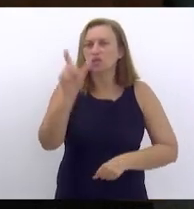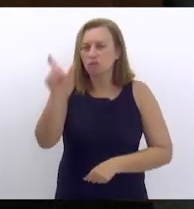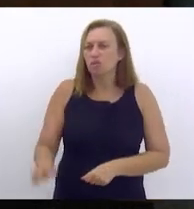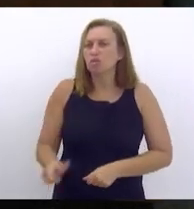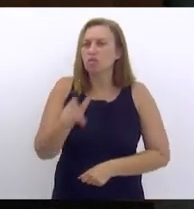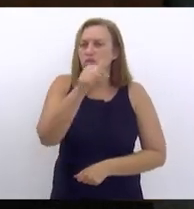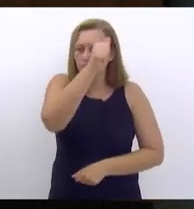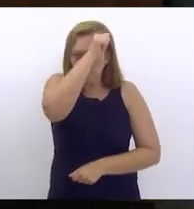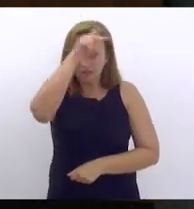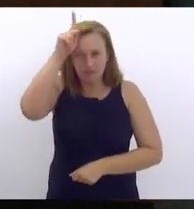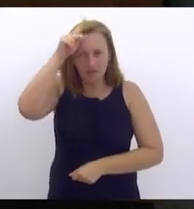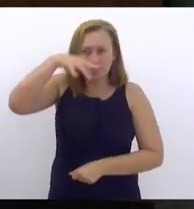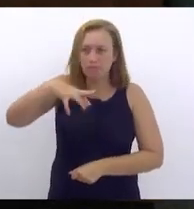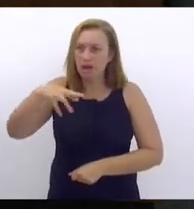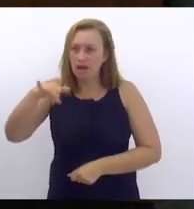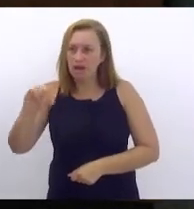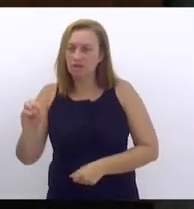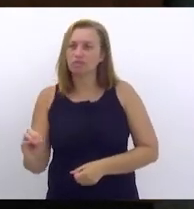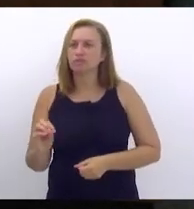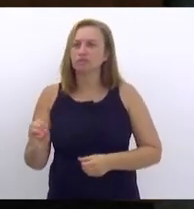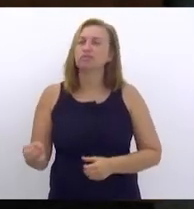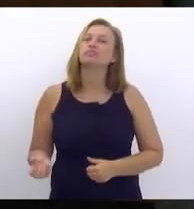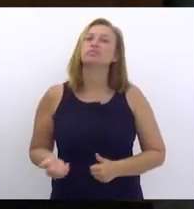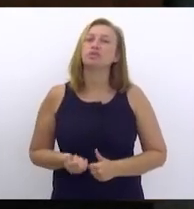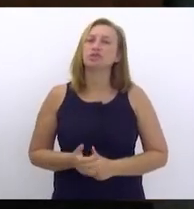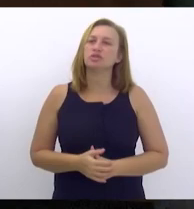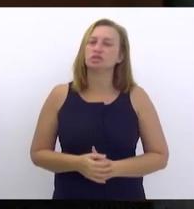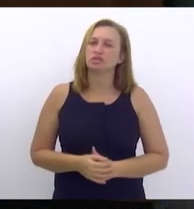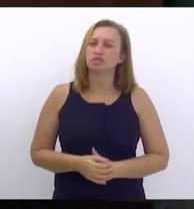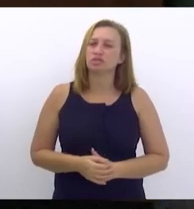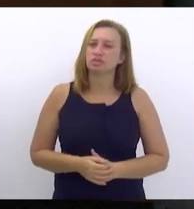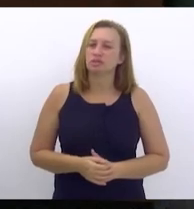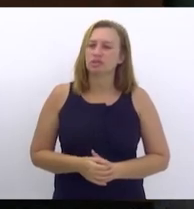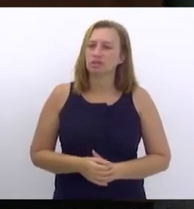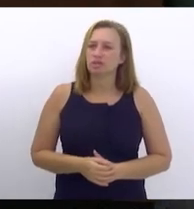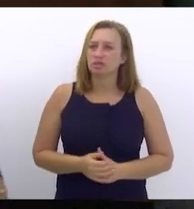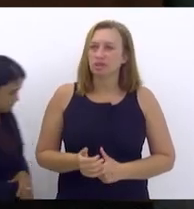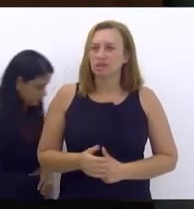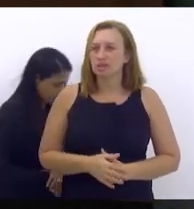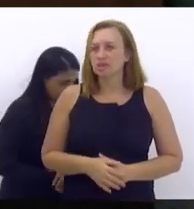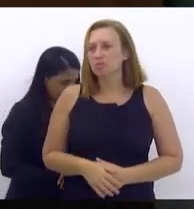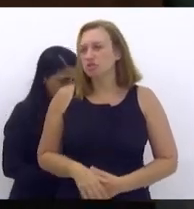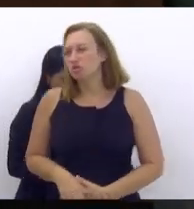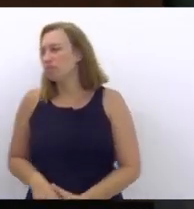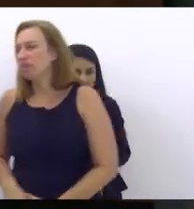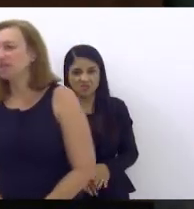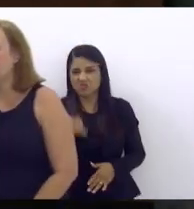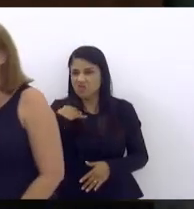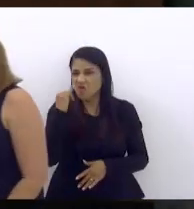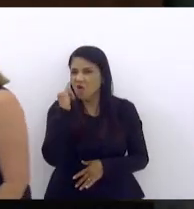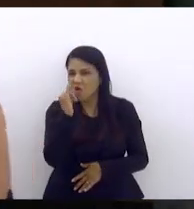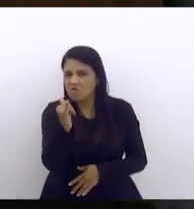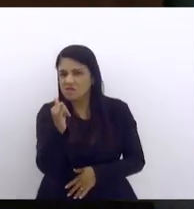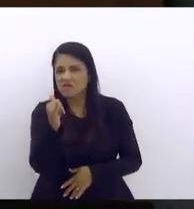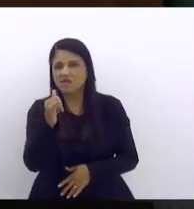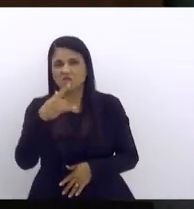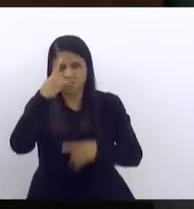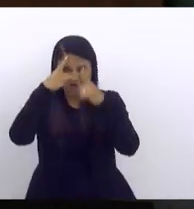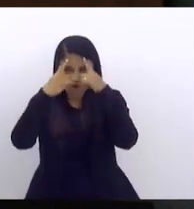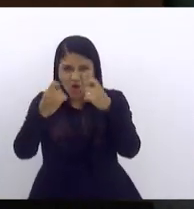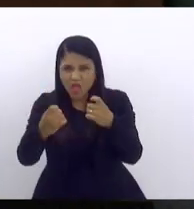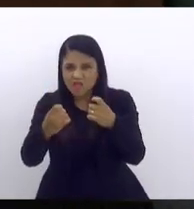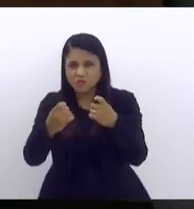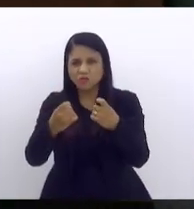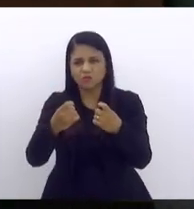Mário Esteves. Não passará esse tipo de comentário que violenta e busca cercear o corpo